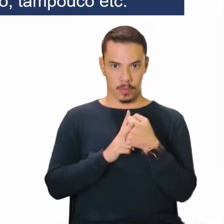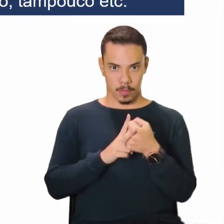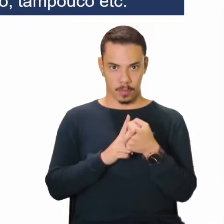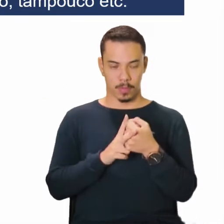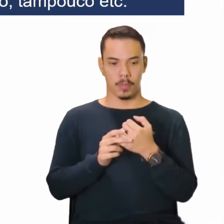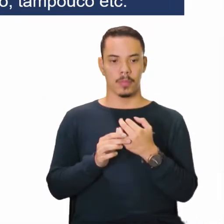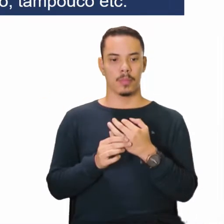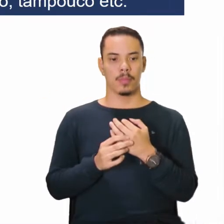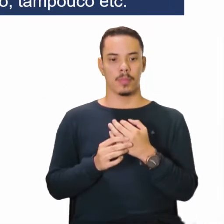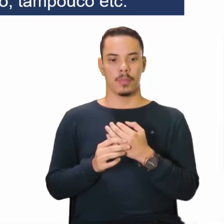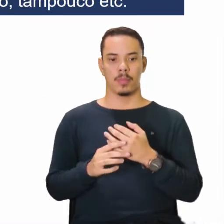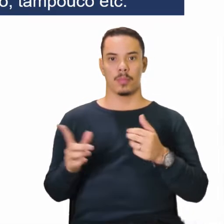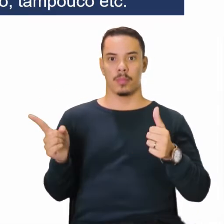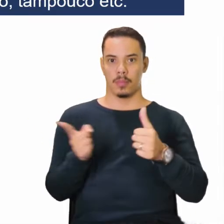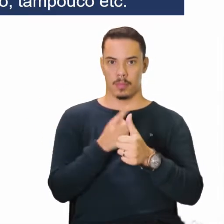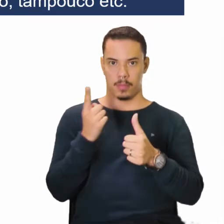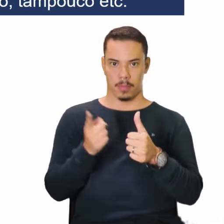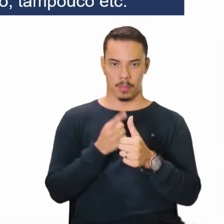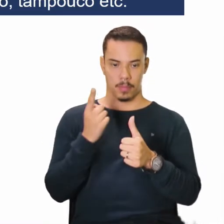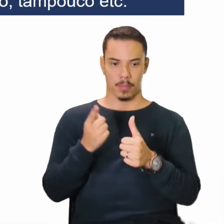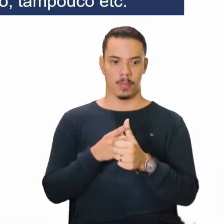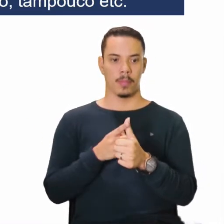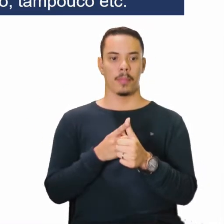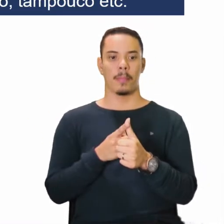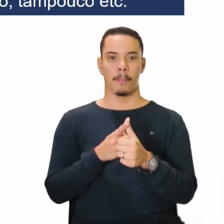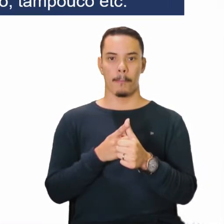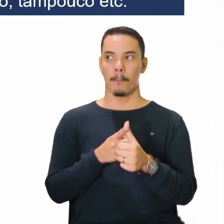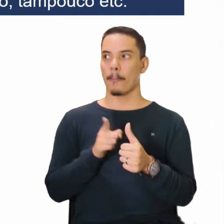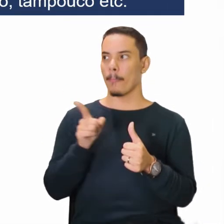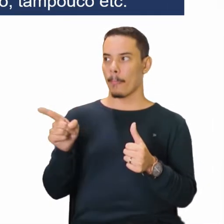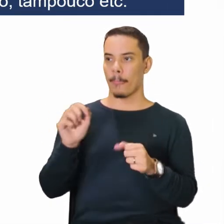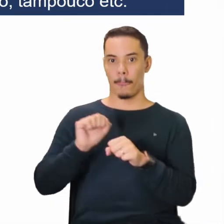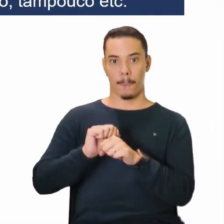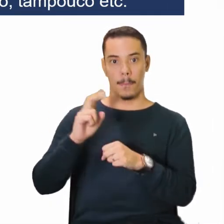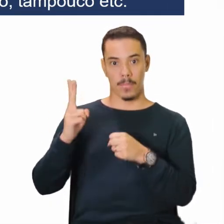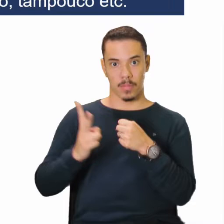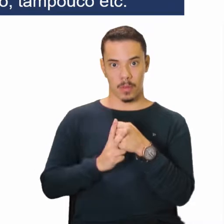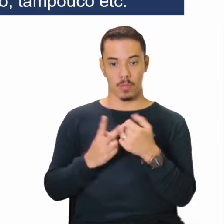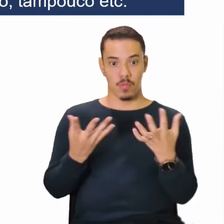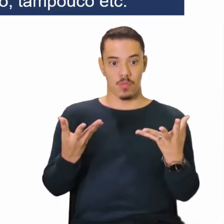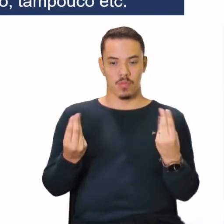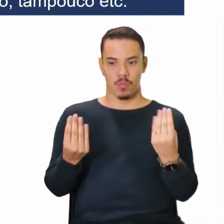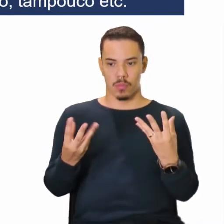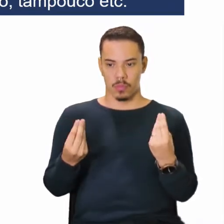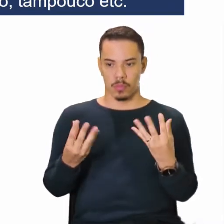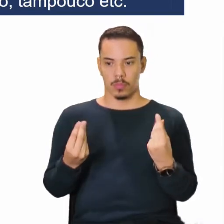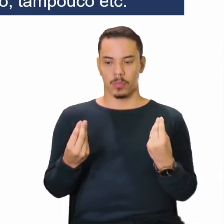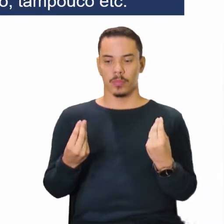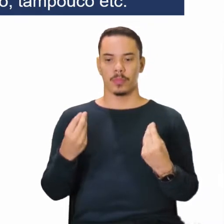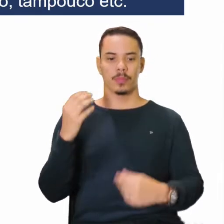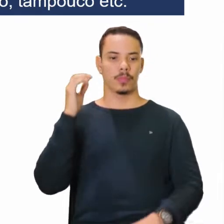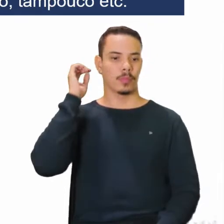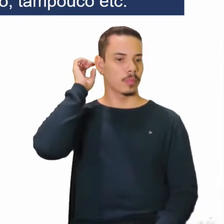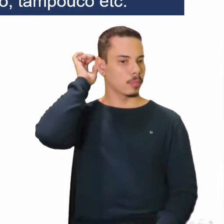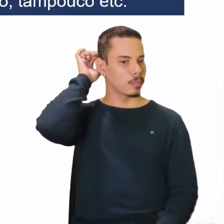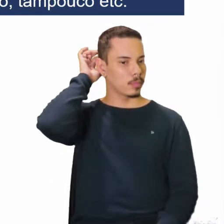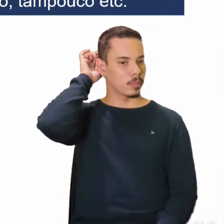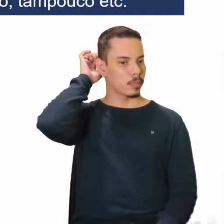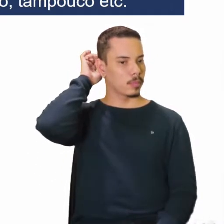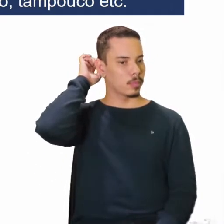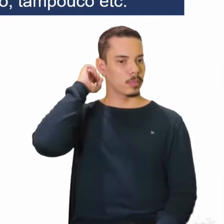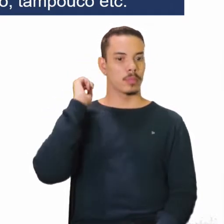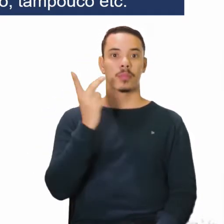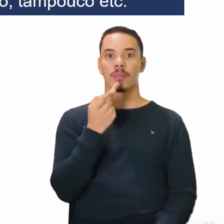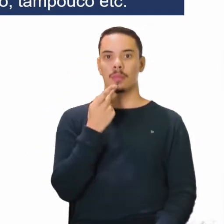né? Da primeira conjugação. Então, esse advérbio muito, ele veio e fez o quê?